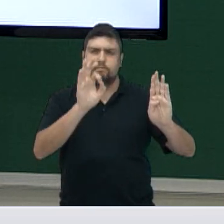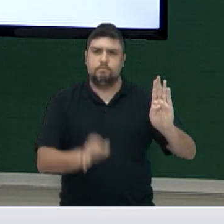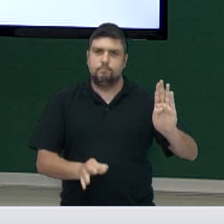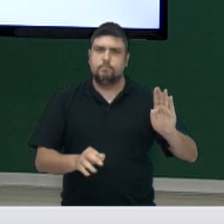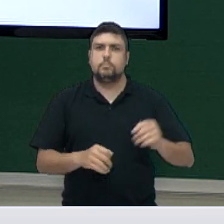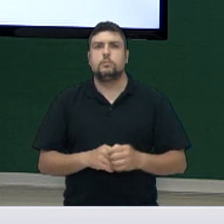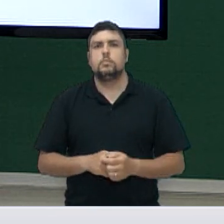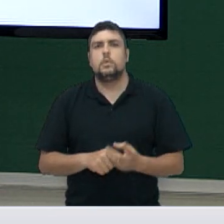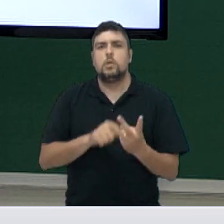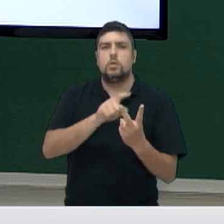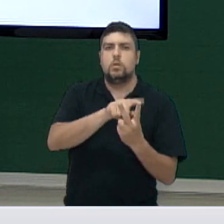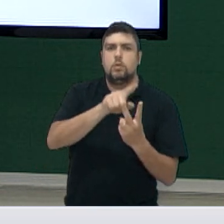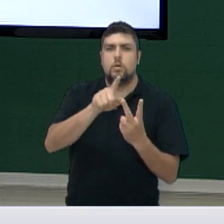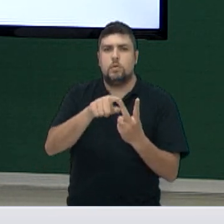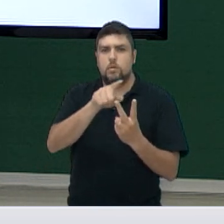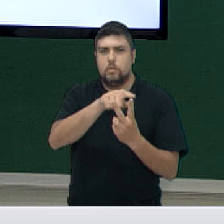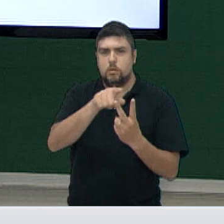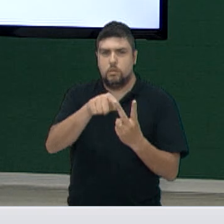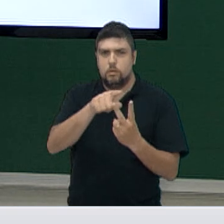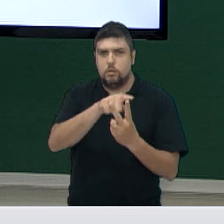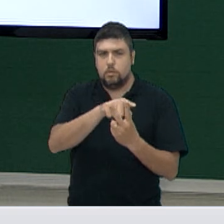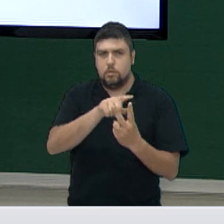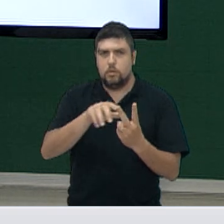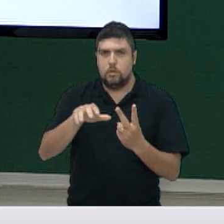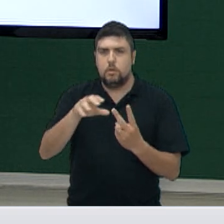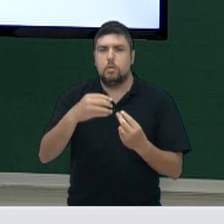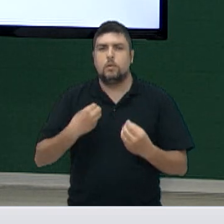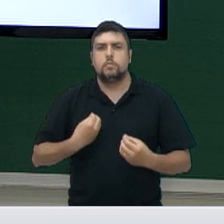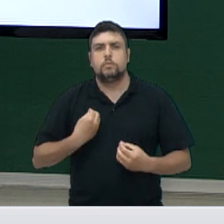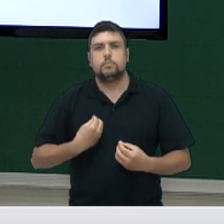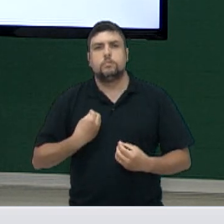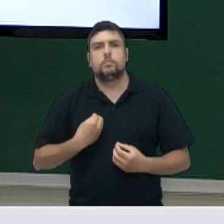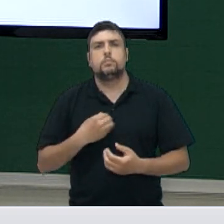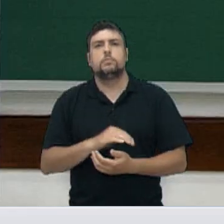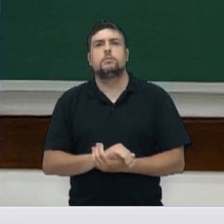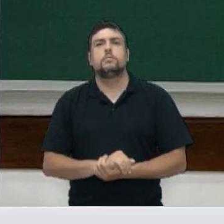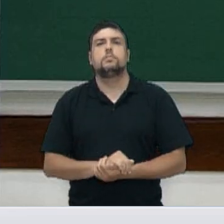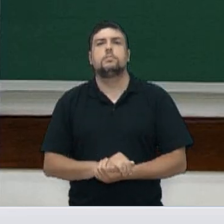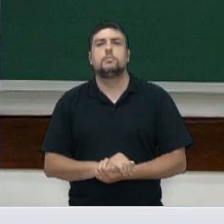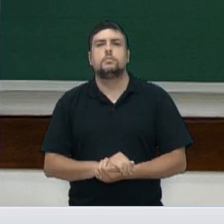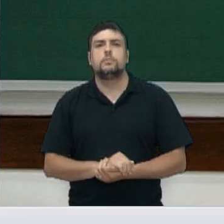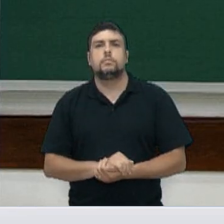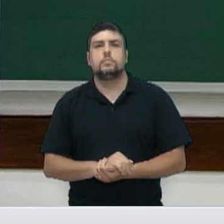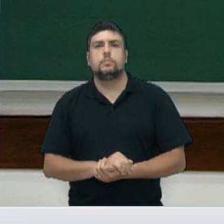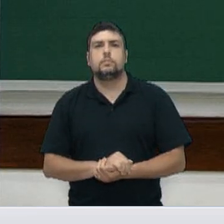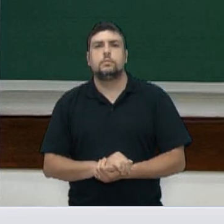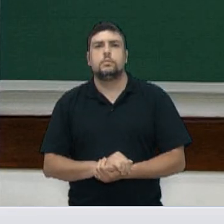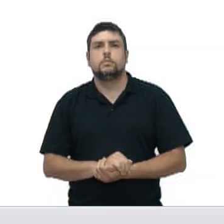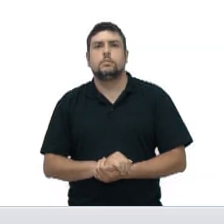duas entidades que estão envolvidas aí. Vamos lá? Vamos dar sequência?